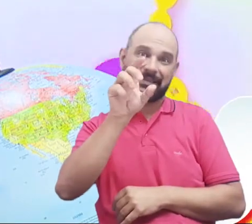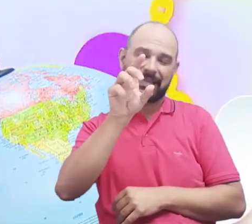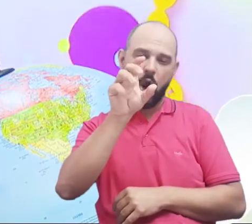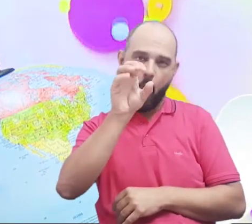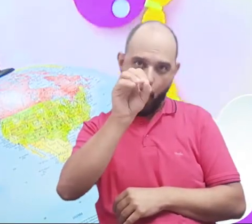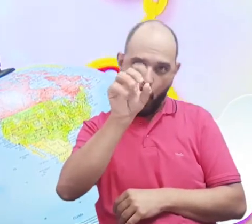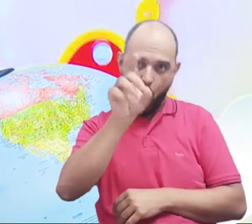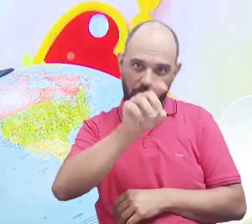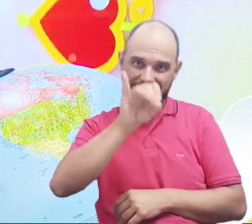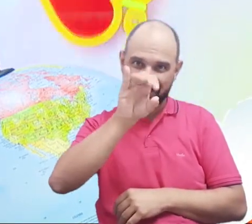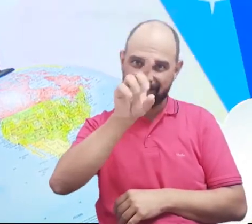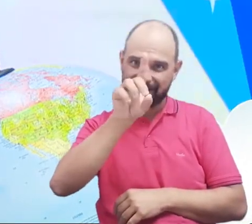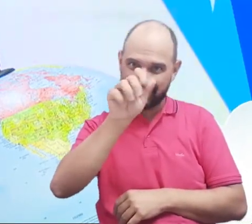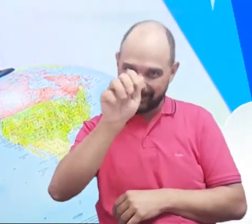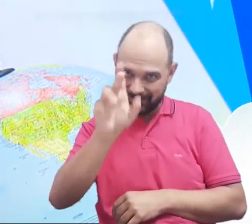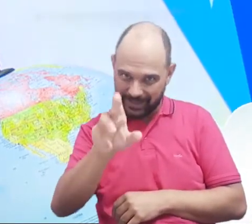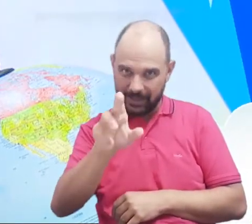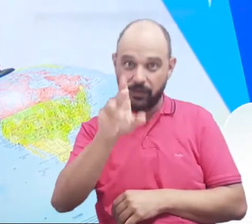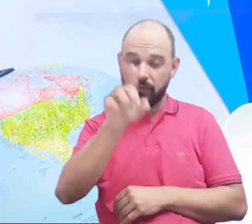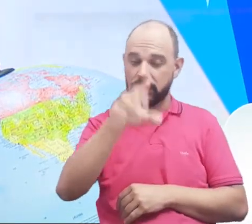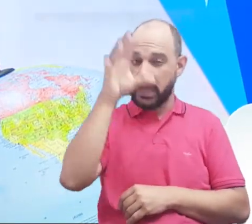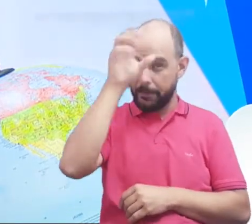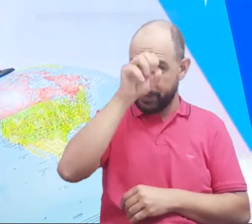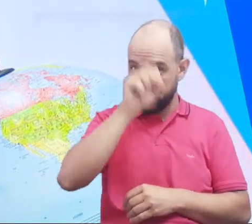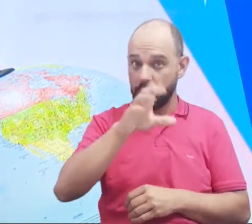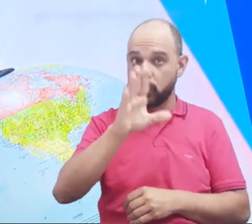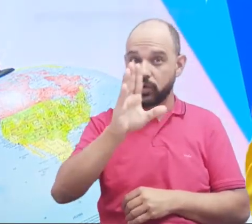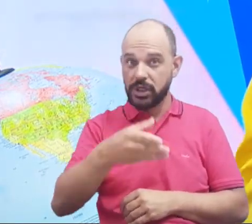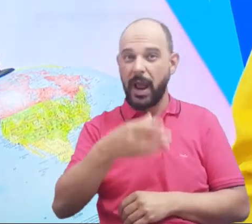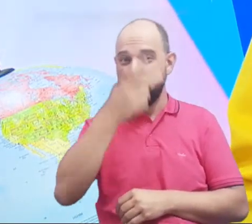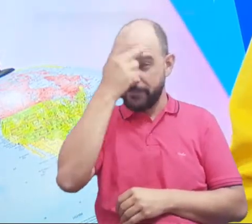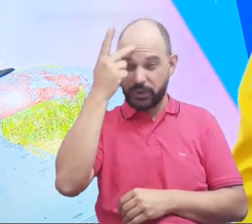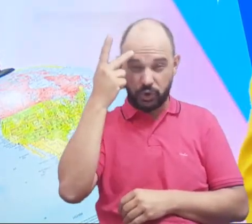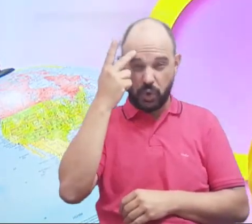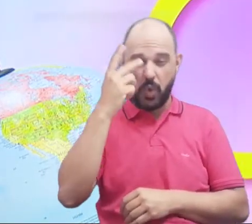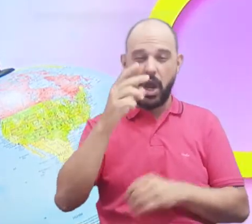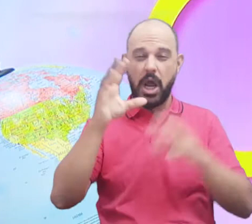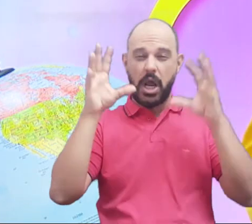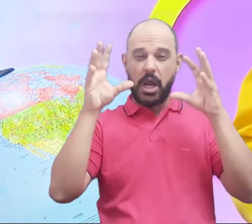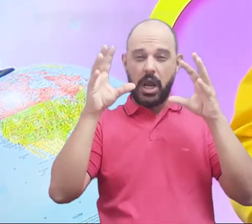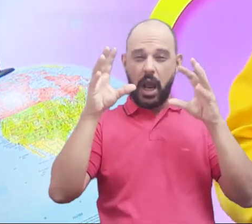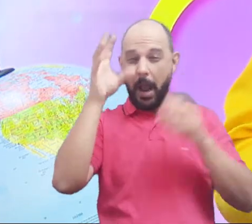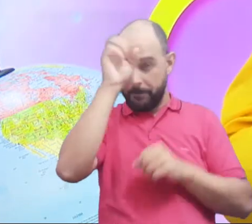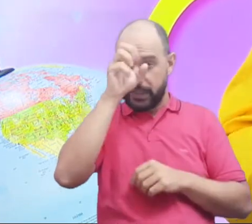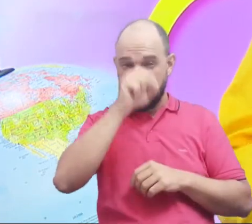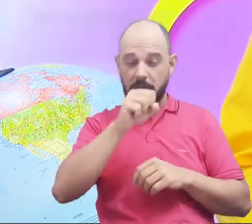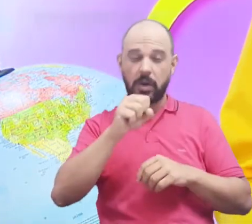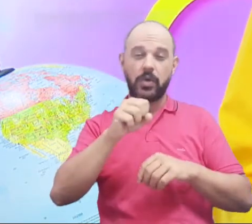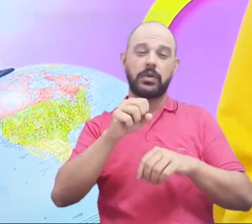E como você já aprendeu na fábrica, oxidação é quando a peça fica escura